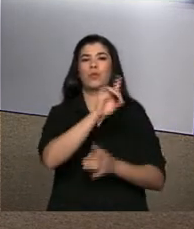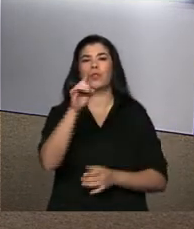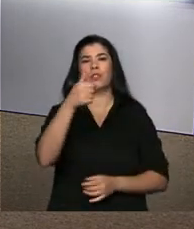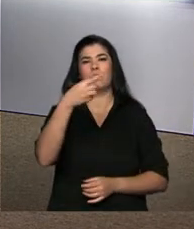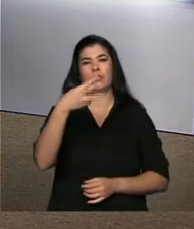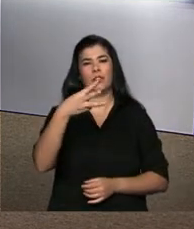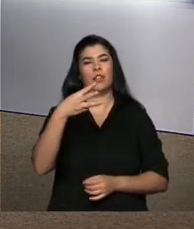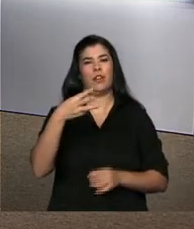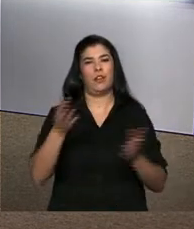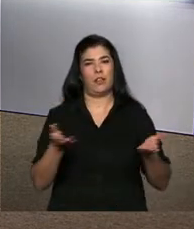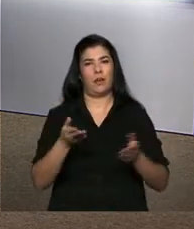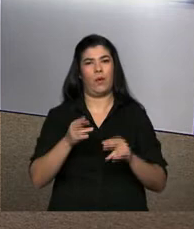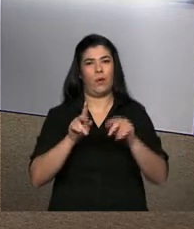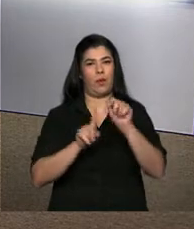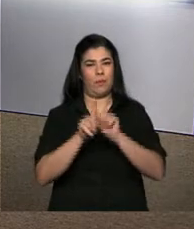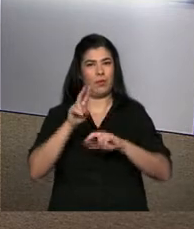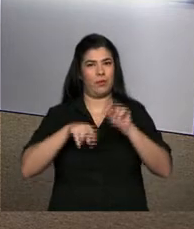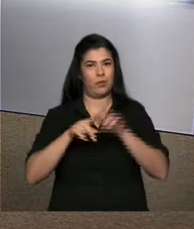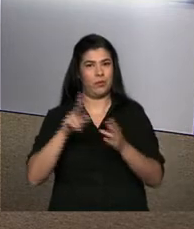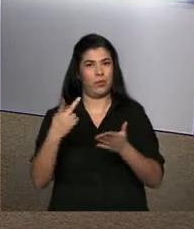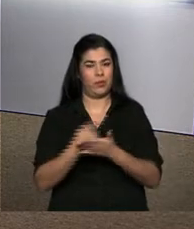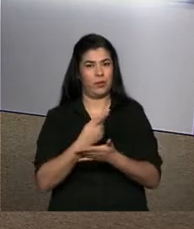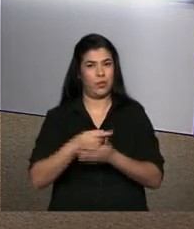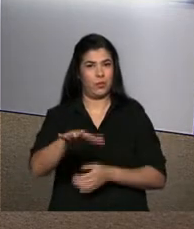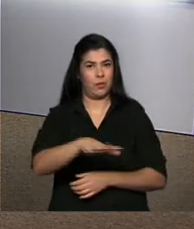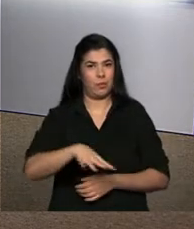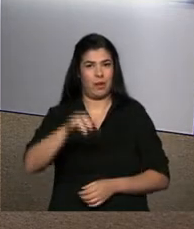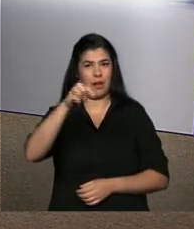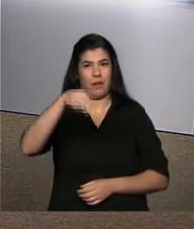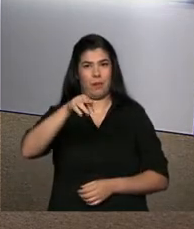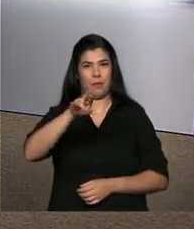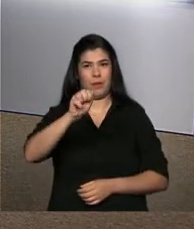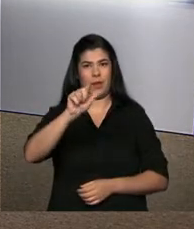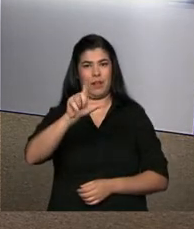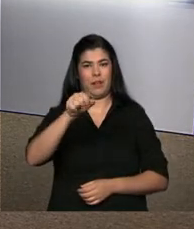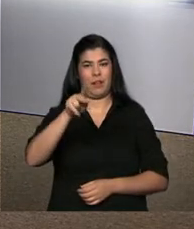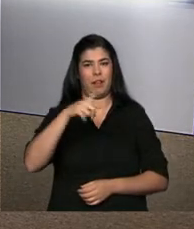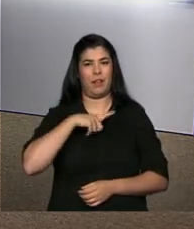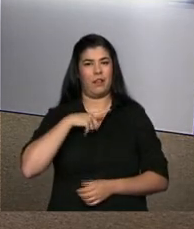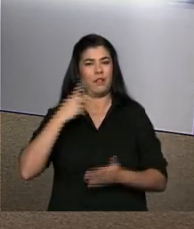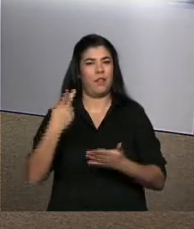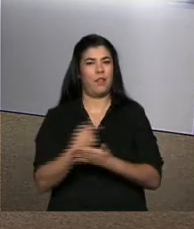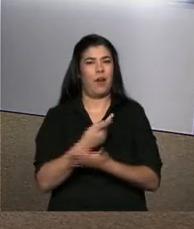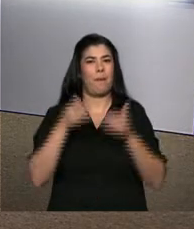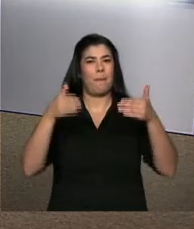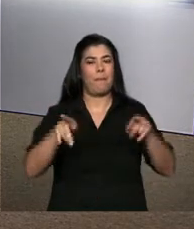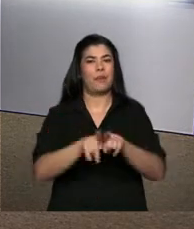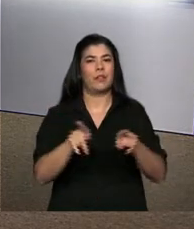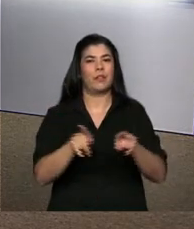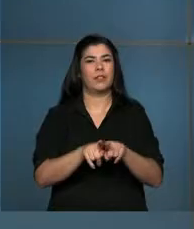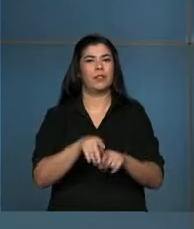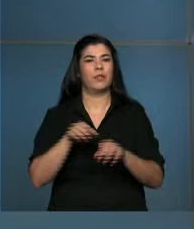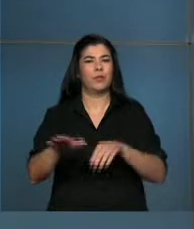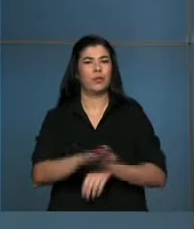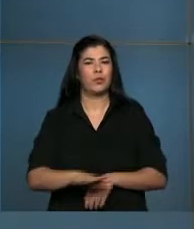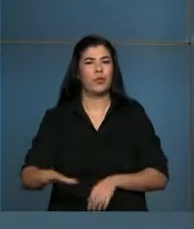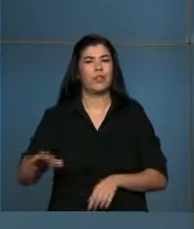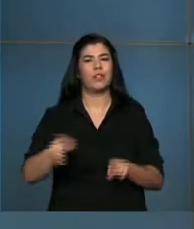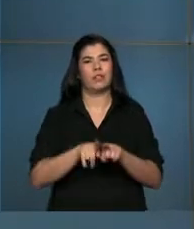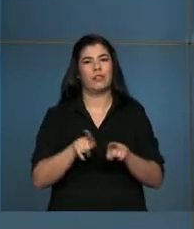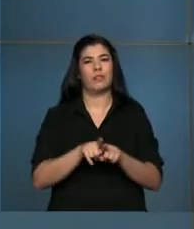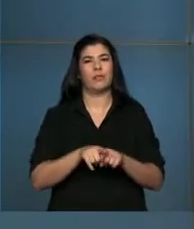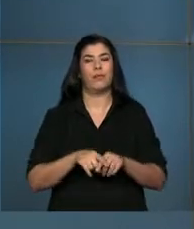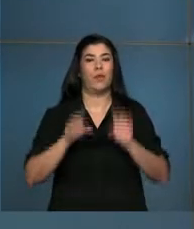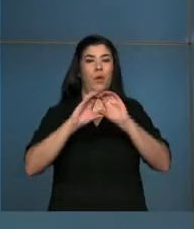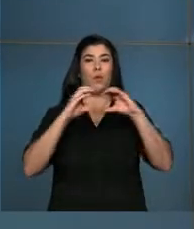da Tijuca. Além de atletas e ex-atletas, o evento contou com a presença de crianças de comunidades cariocas. O Comitê Olímpico